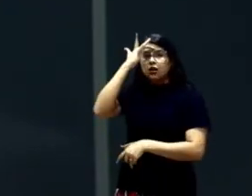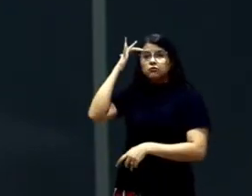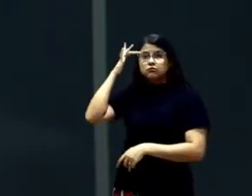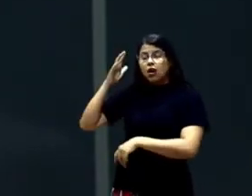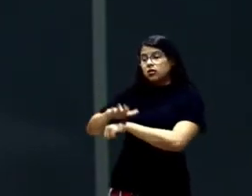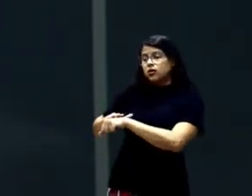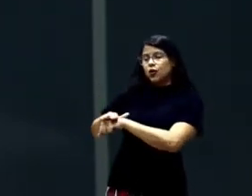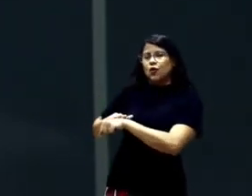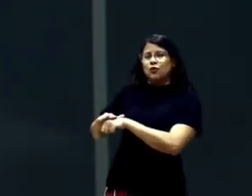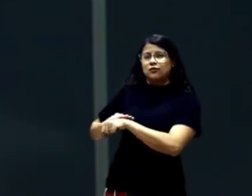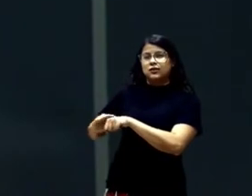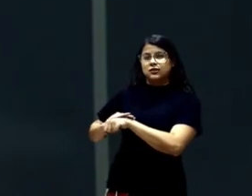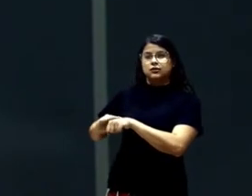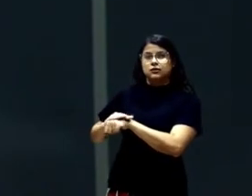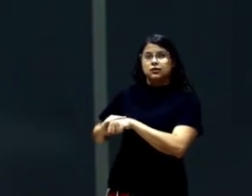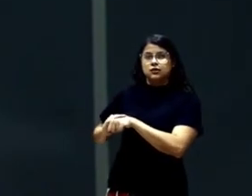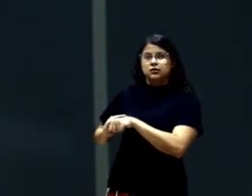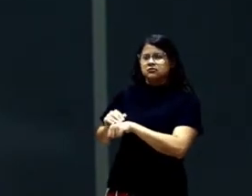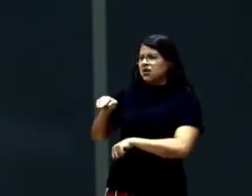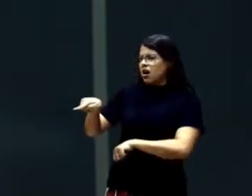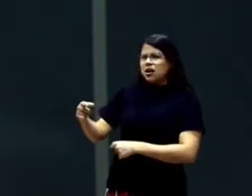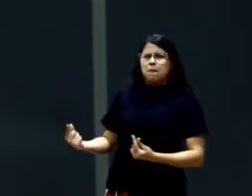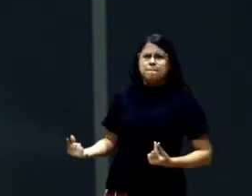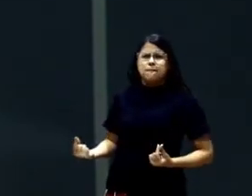que talvez tenha em abundância